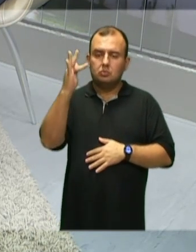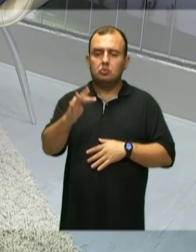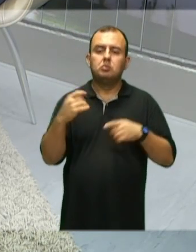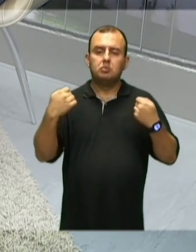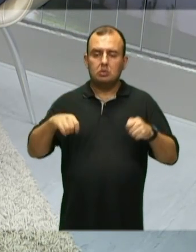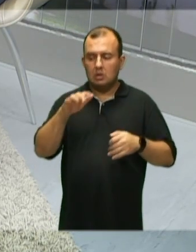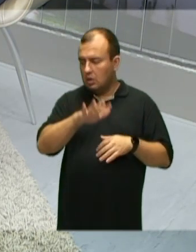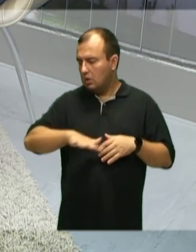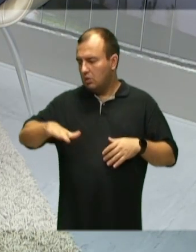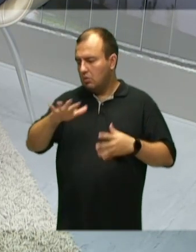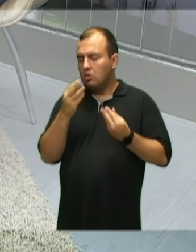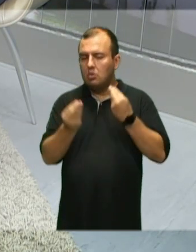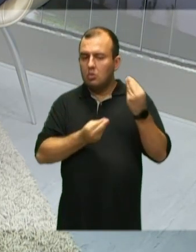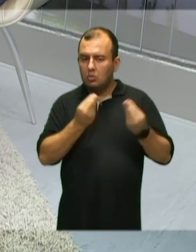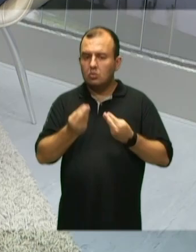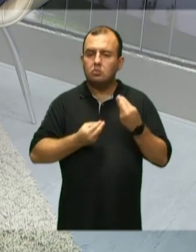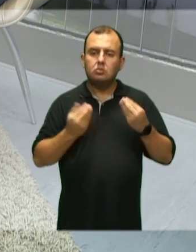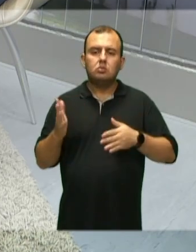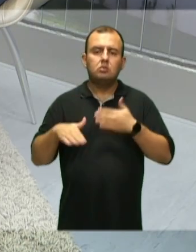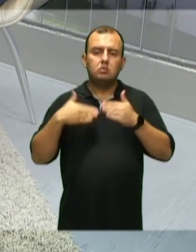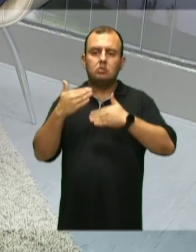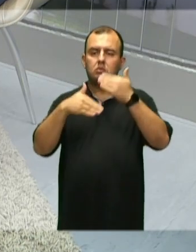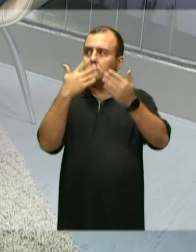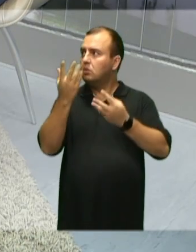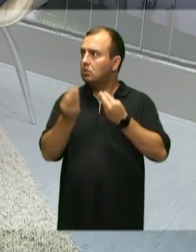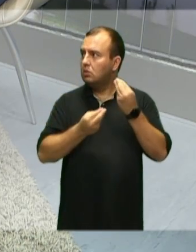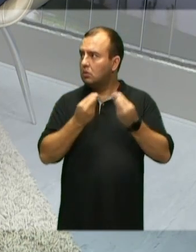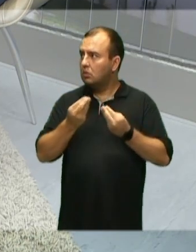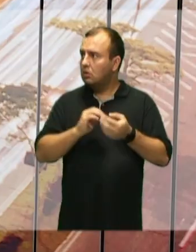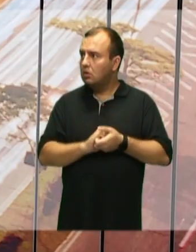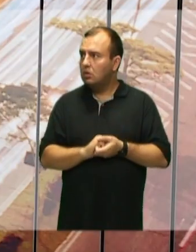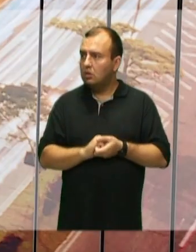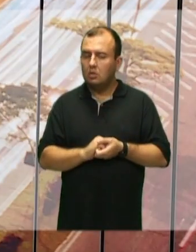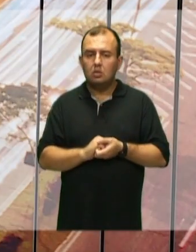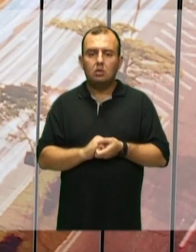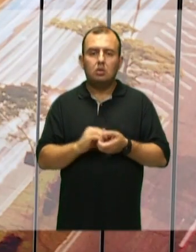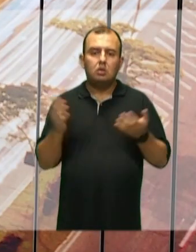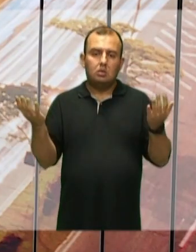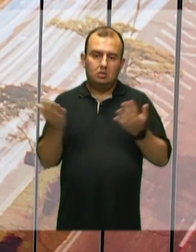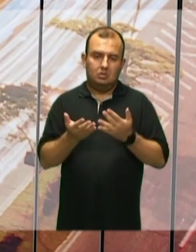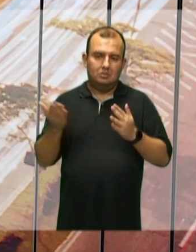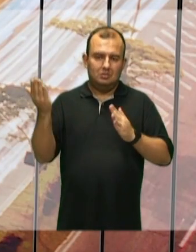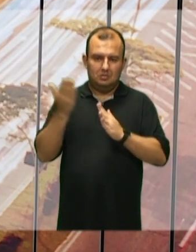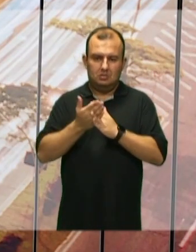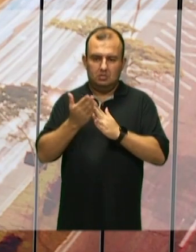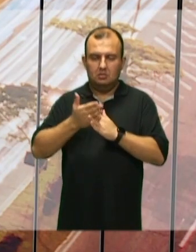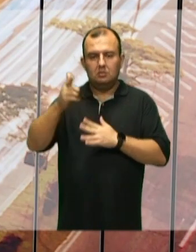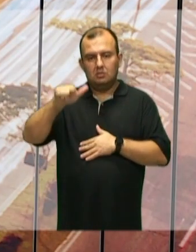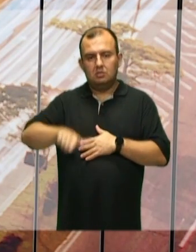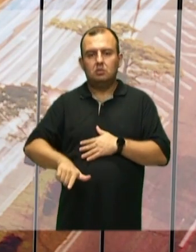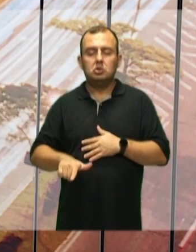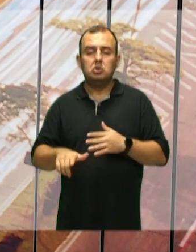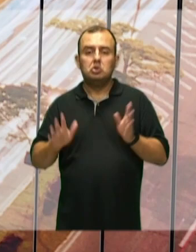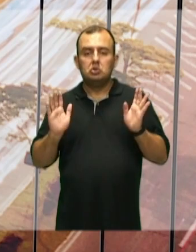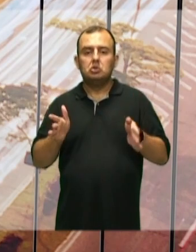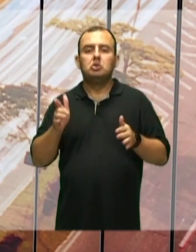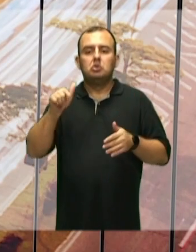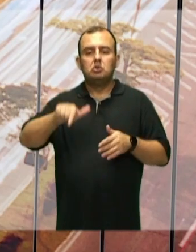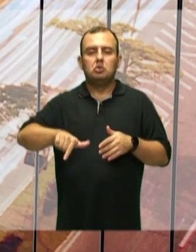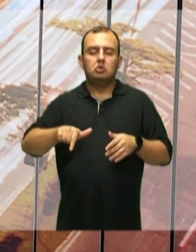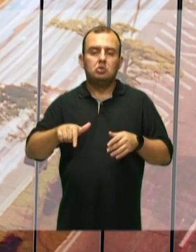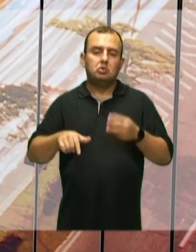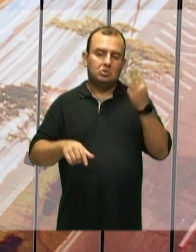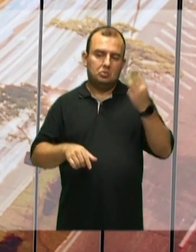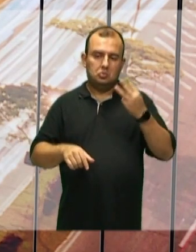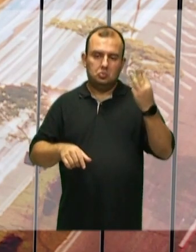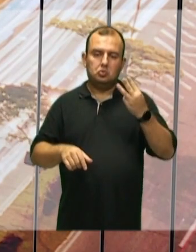que região de que forma esse crescimento também vai acontecer bom nós vamos fazer mais um rápido intervalo e já já Volt amos com